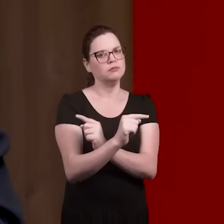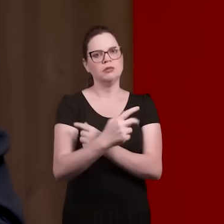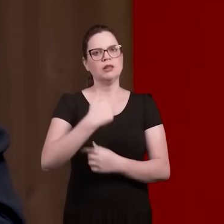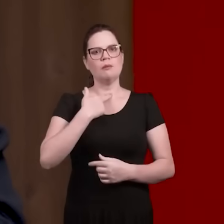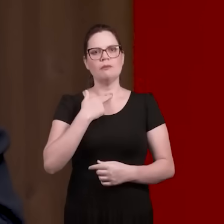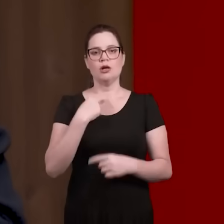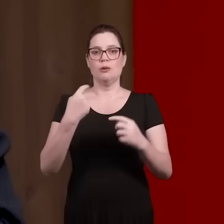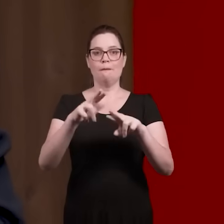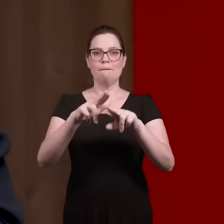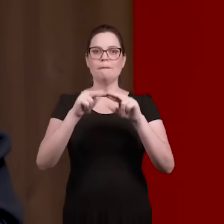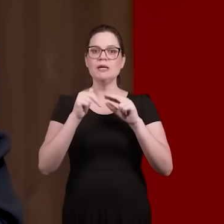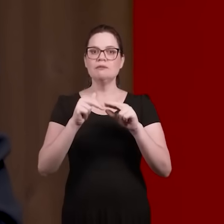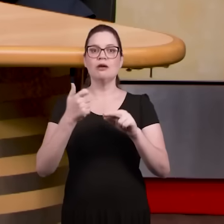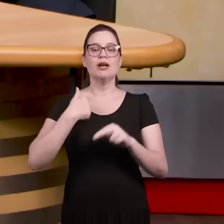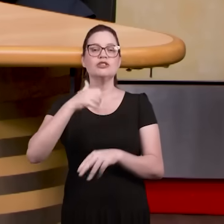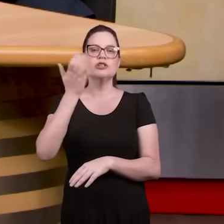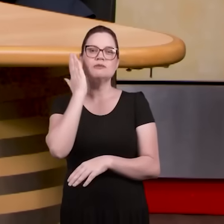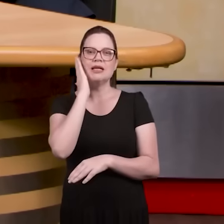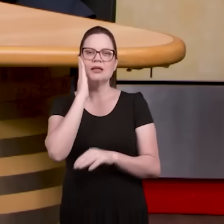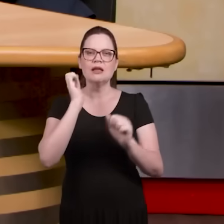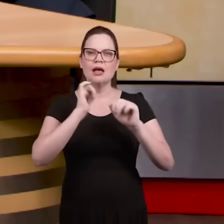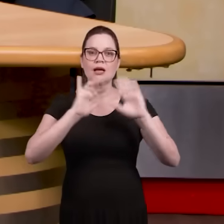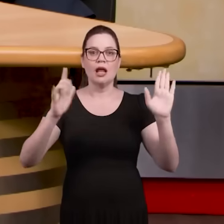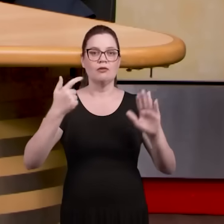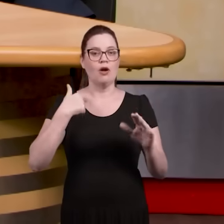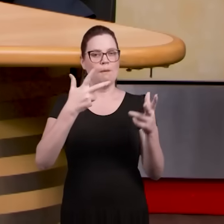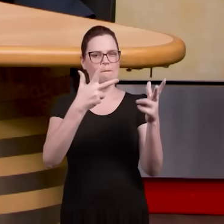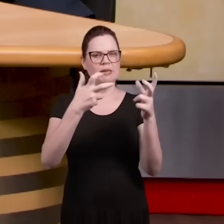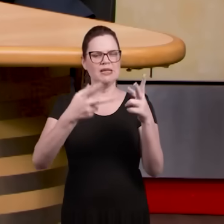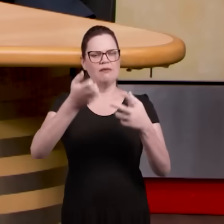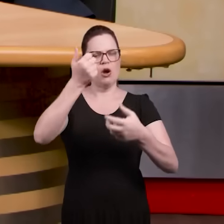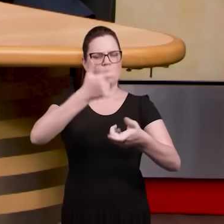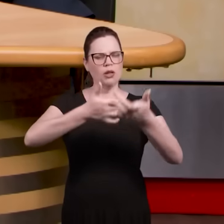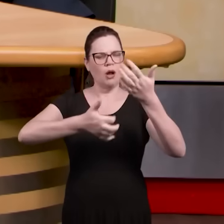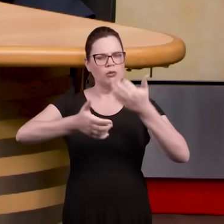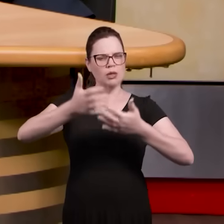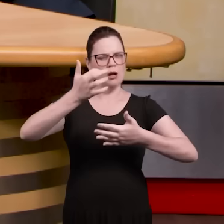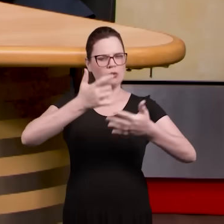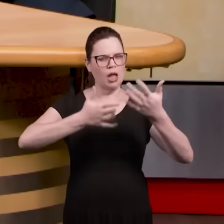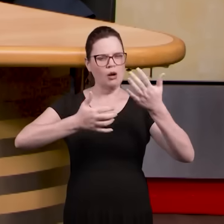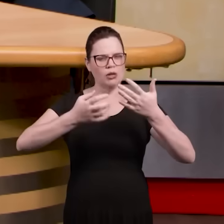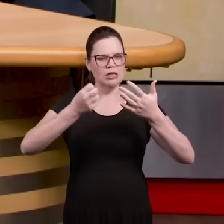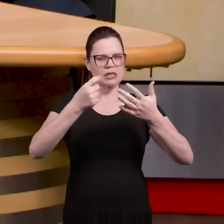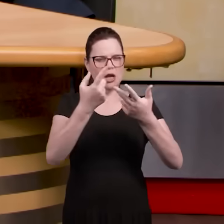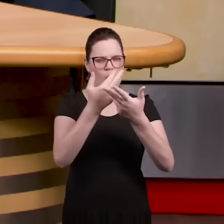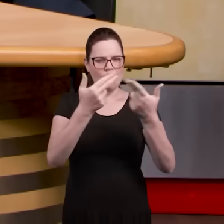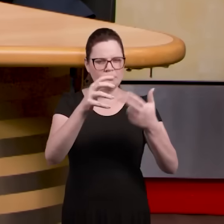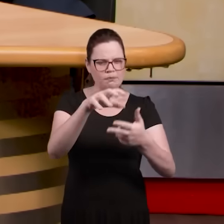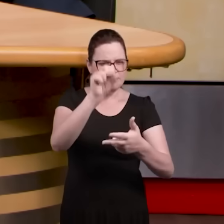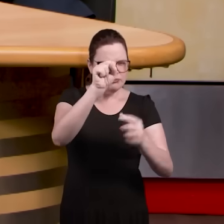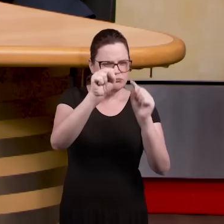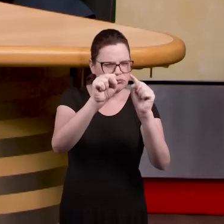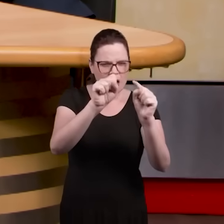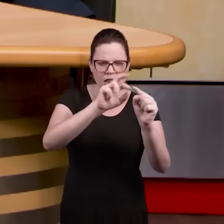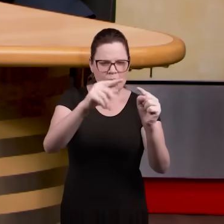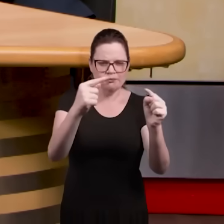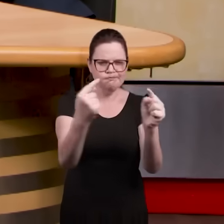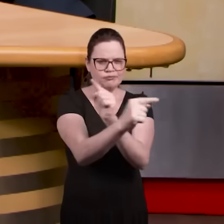julgado pela doutrina. Então, a primeira coisa, vamos lá, Marcelo. Então, o dom, ele não